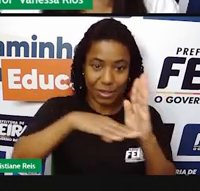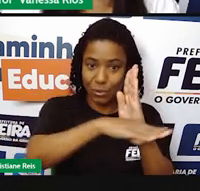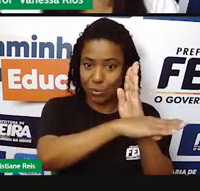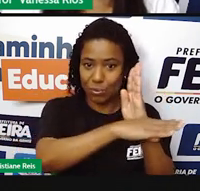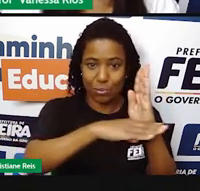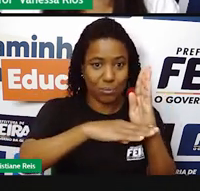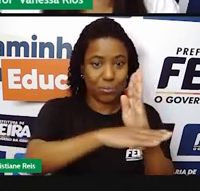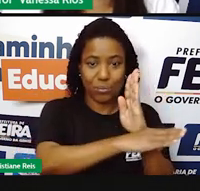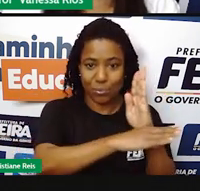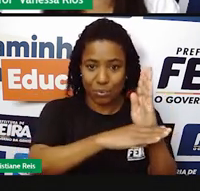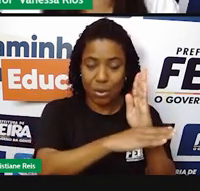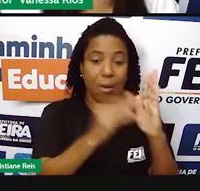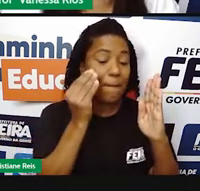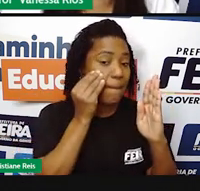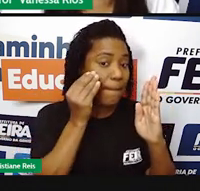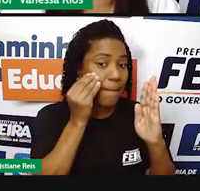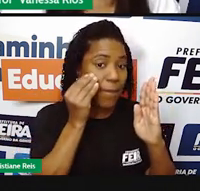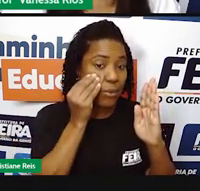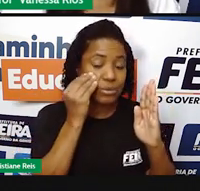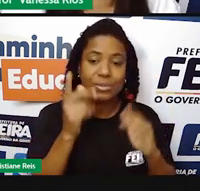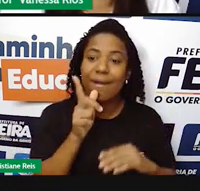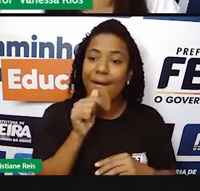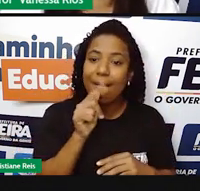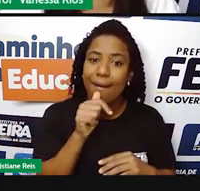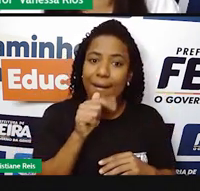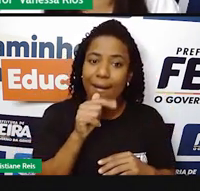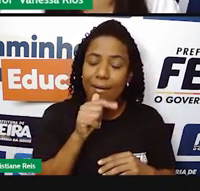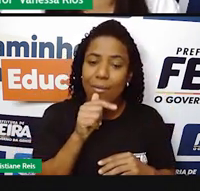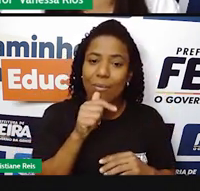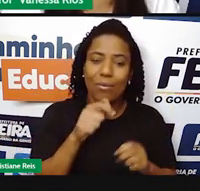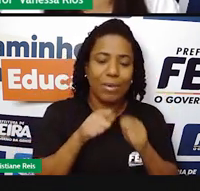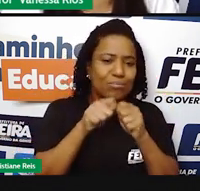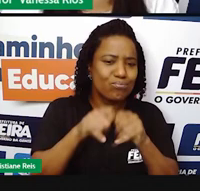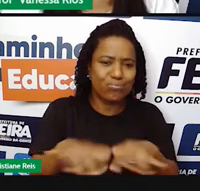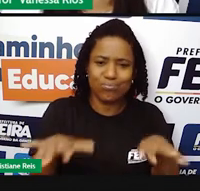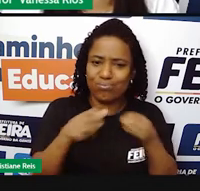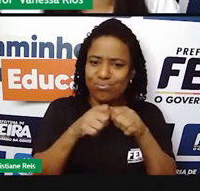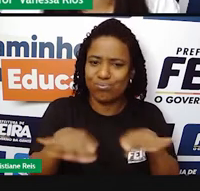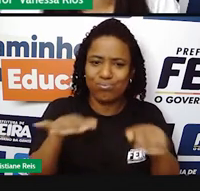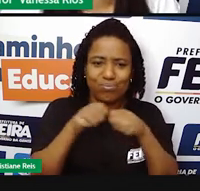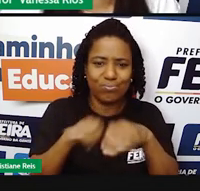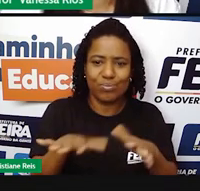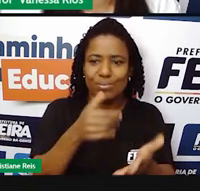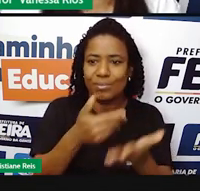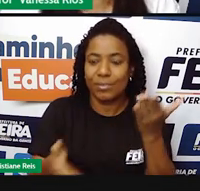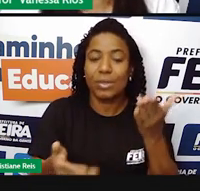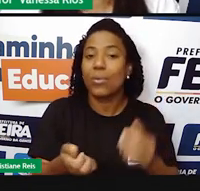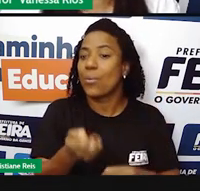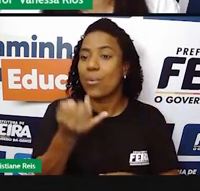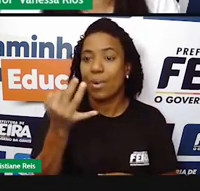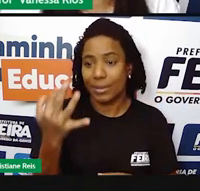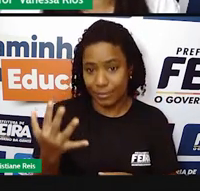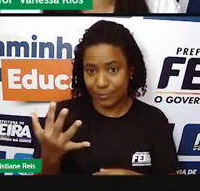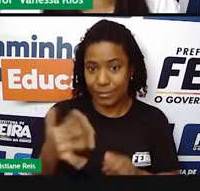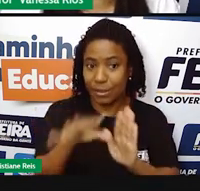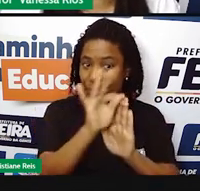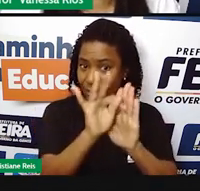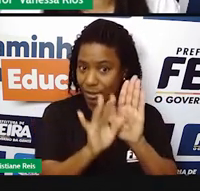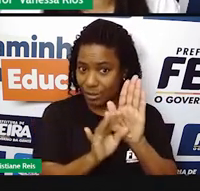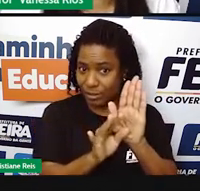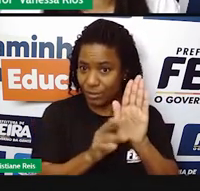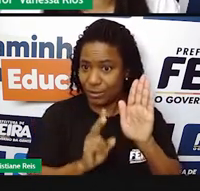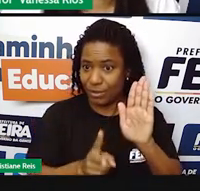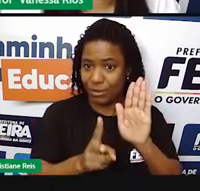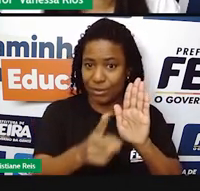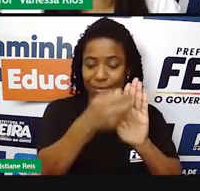analisa a evolução de perdas na distribuição de água. O título do gráfico está aqui em cima. E o texto continua.